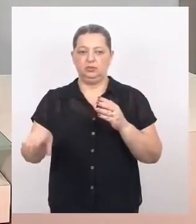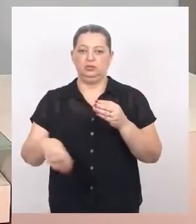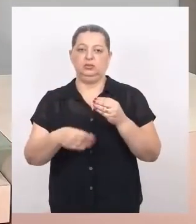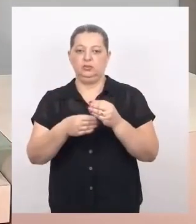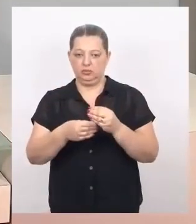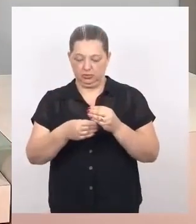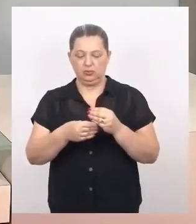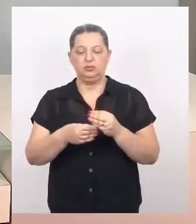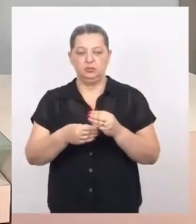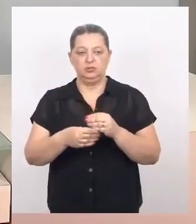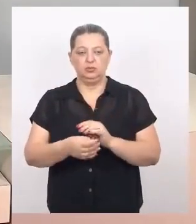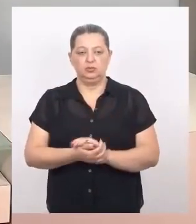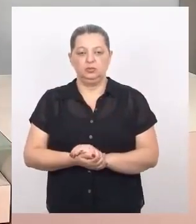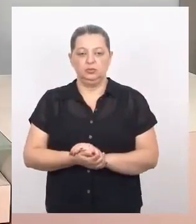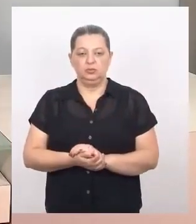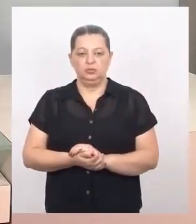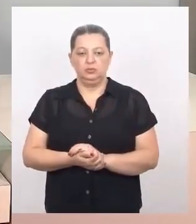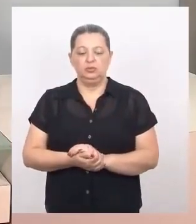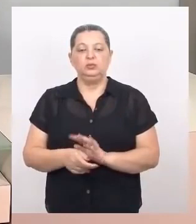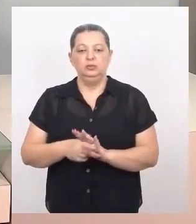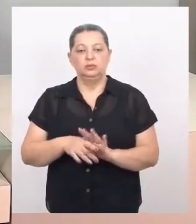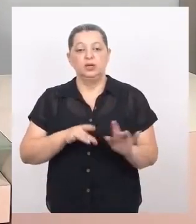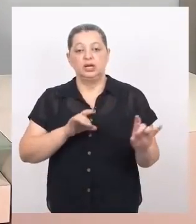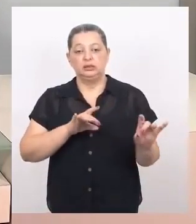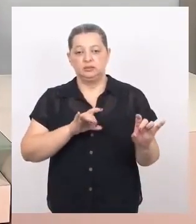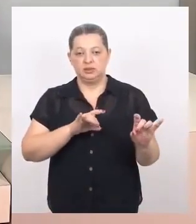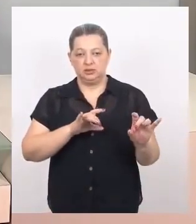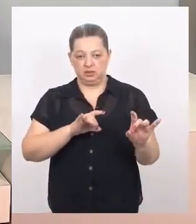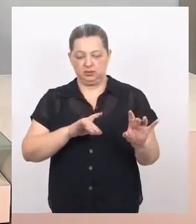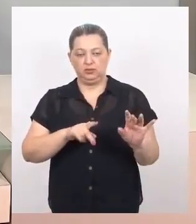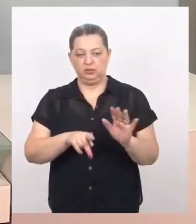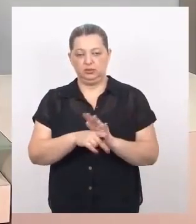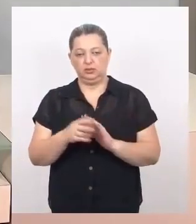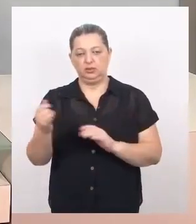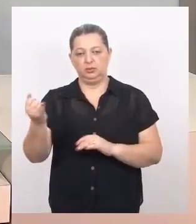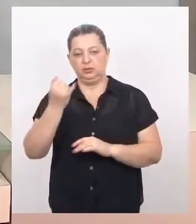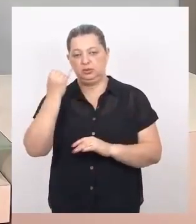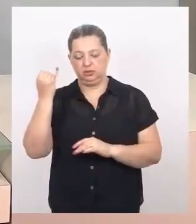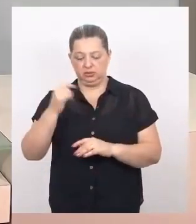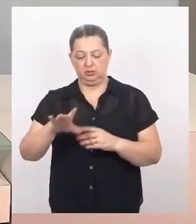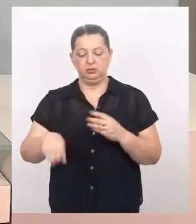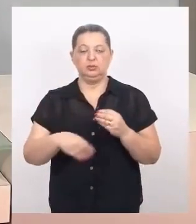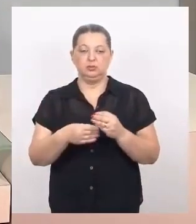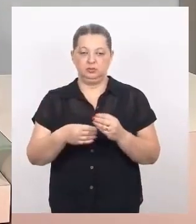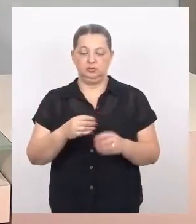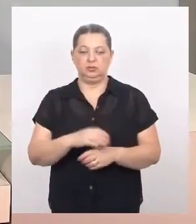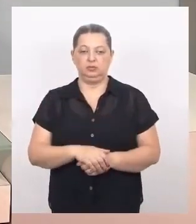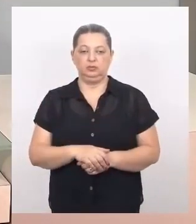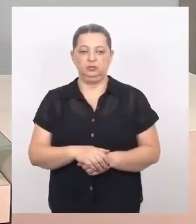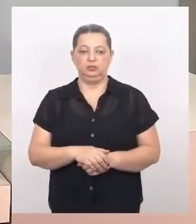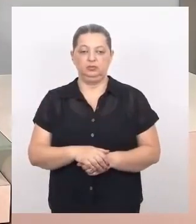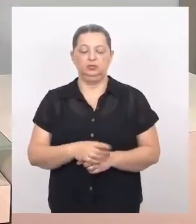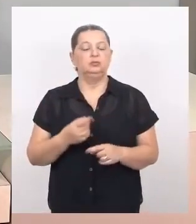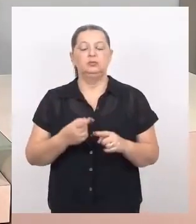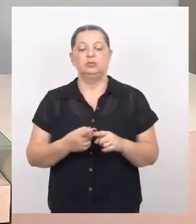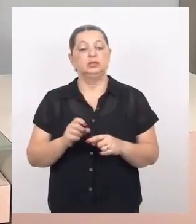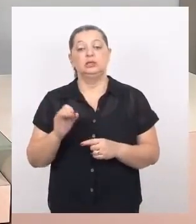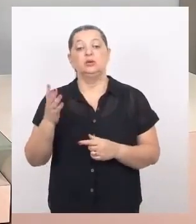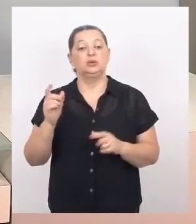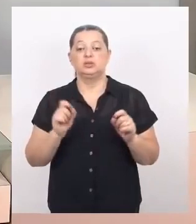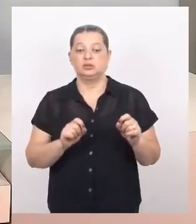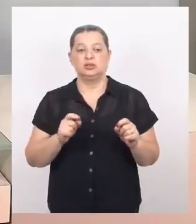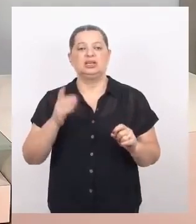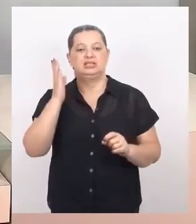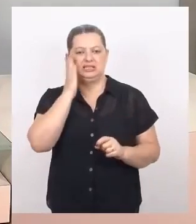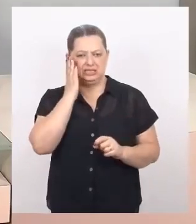gente vai complementar. Então, essa questão específica da designação é super importante que a gente complemente, porque senão, o que acontece? Puxa, eu já sei